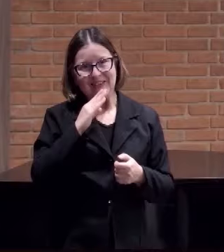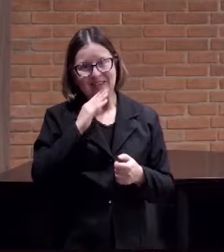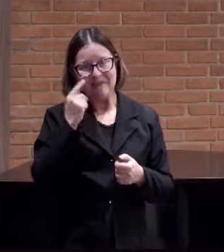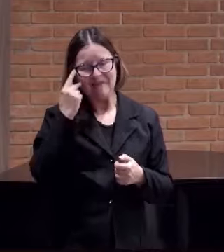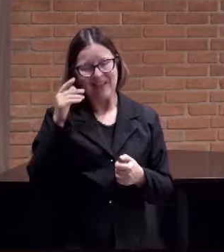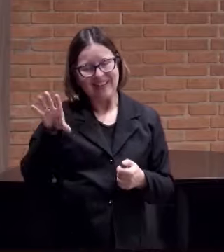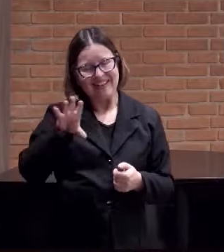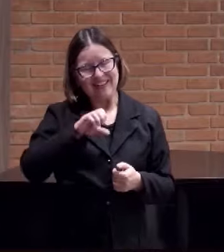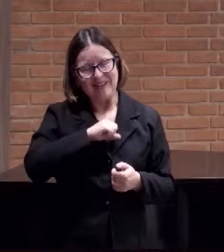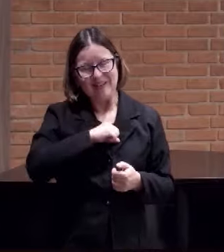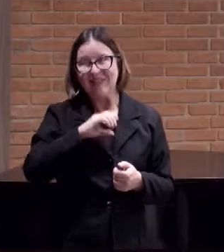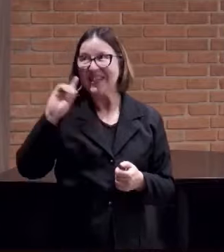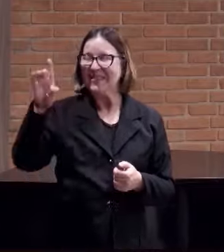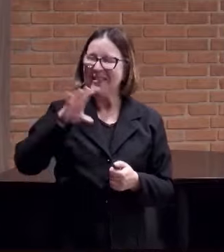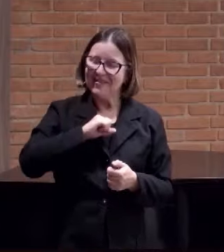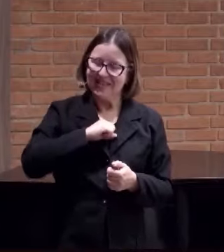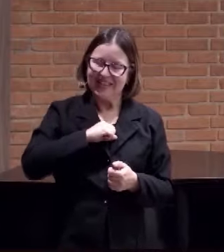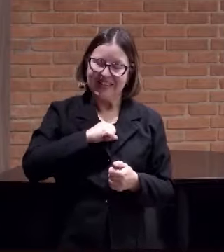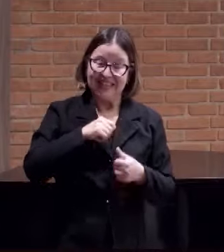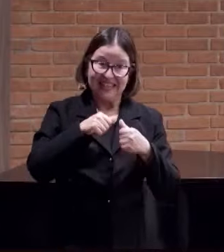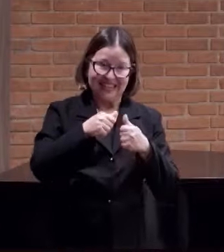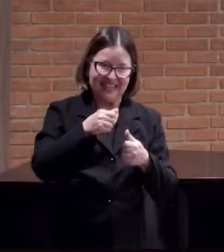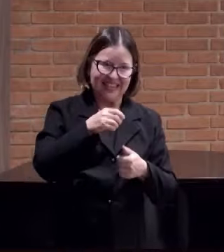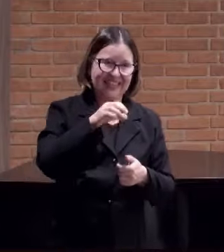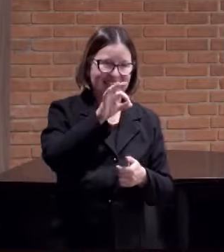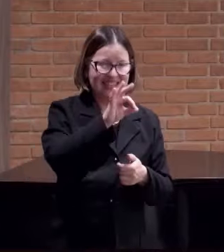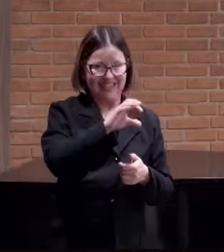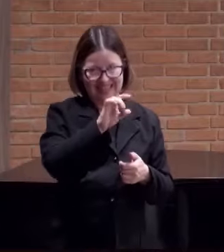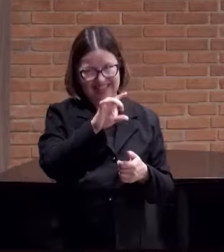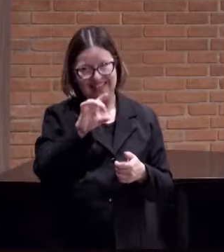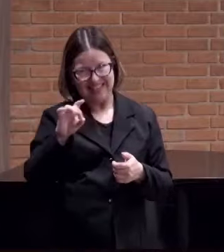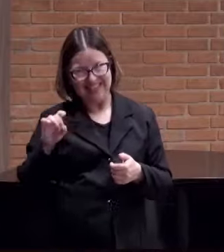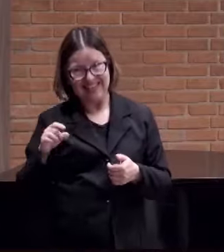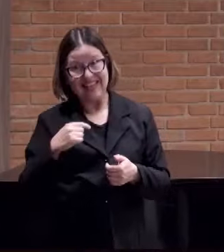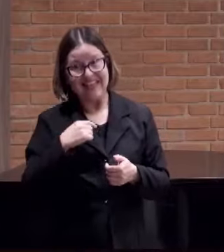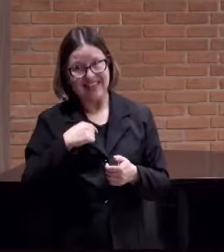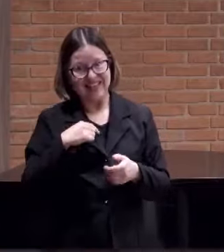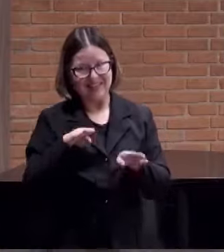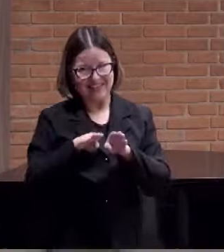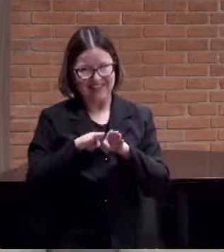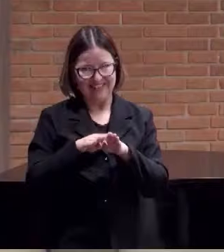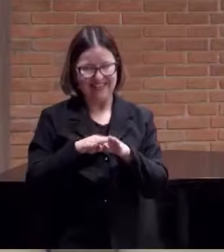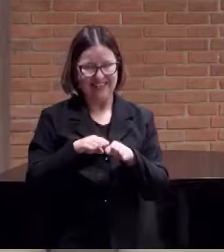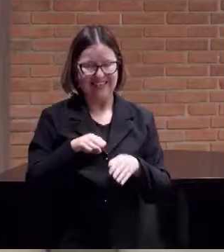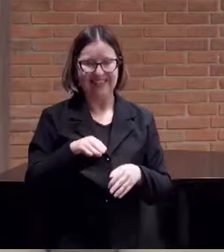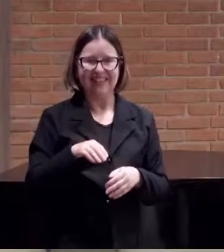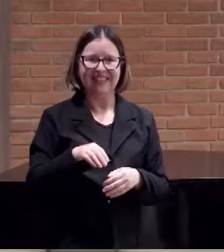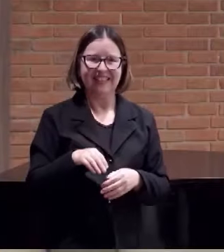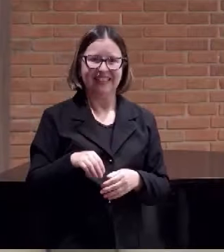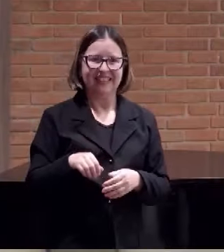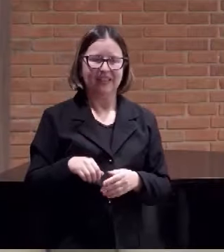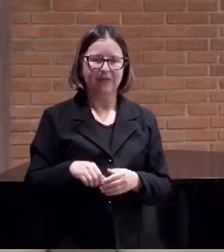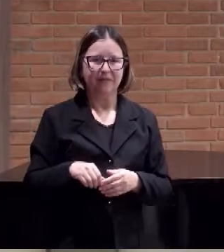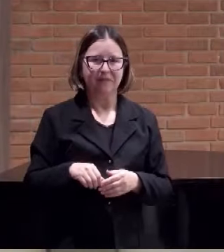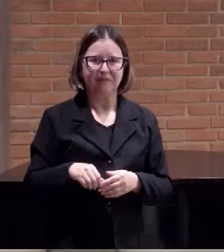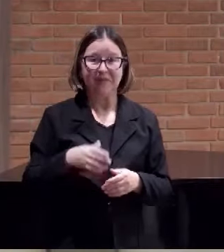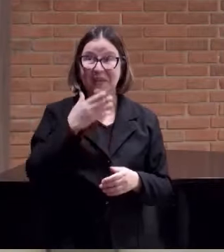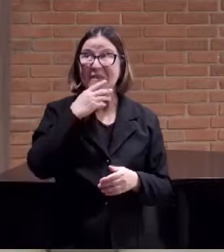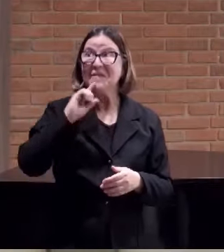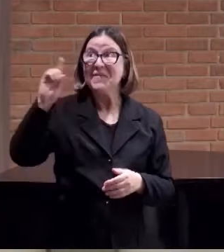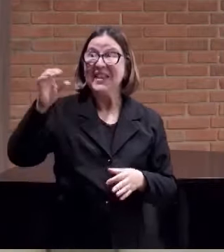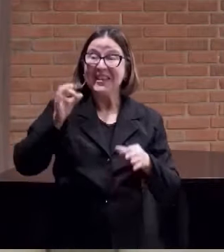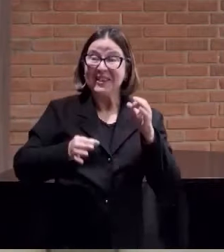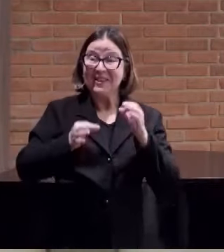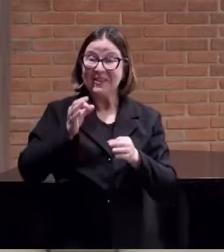com que me amaste esteja neles, e eu neles esteja. Pai justo, o